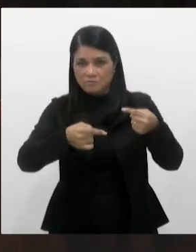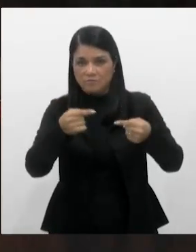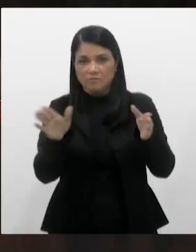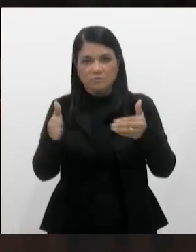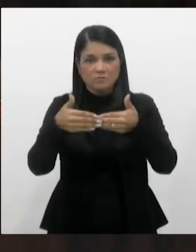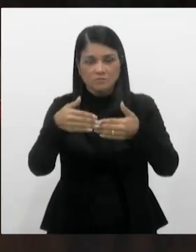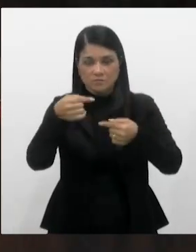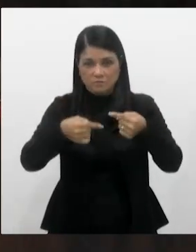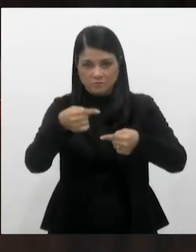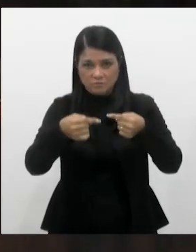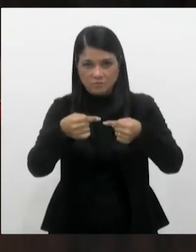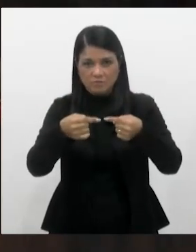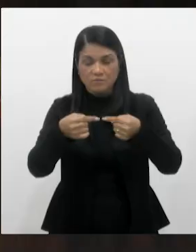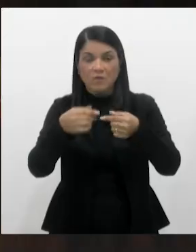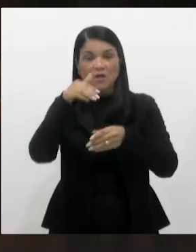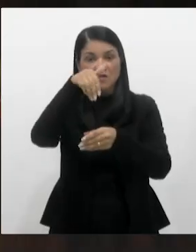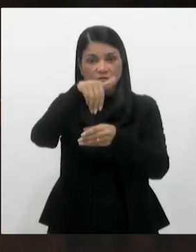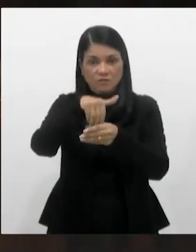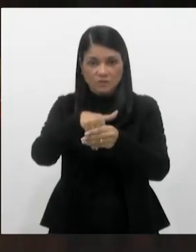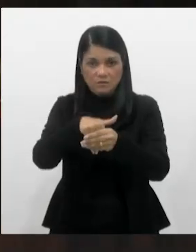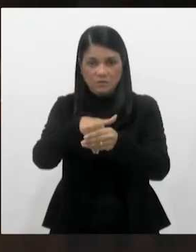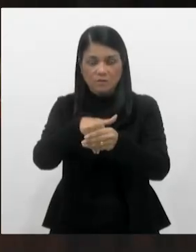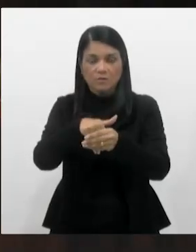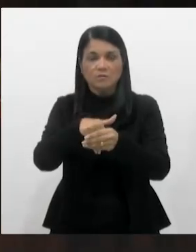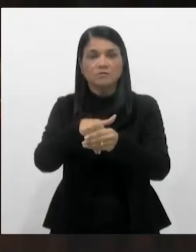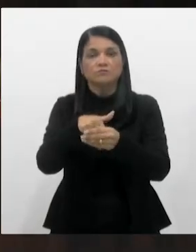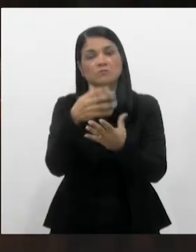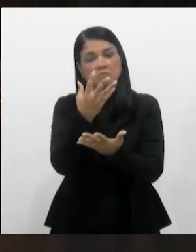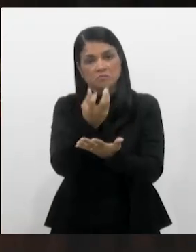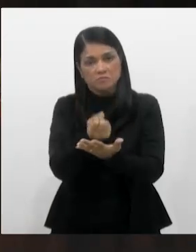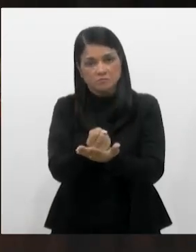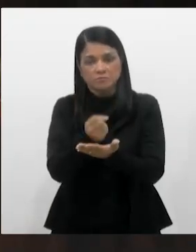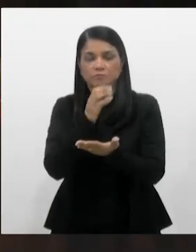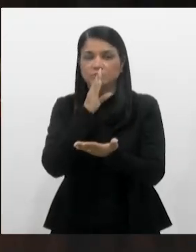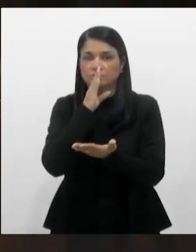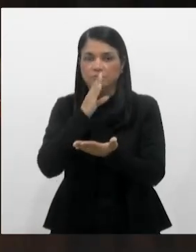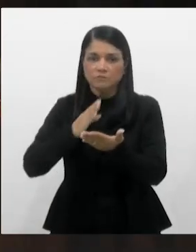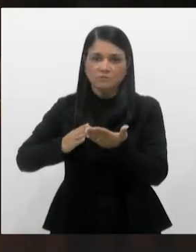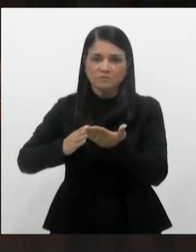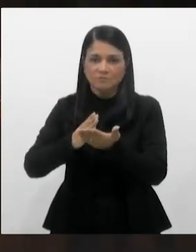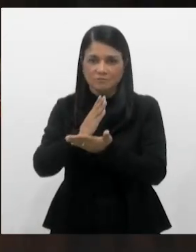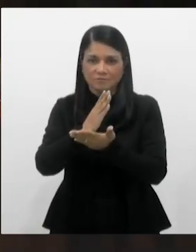encerrada a discussão. Em votação, os senhores que aprovam permaneçam como estão.